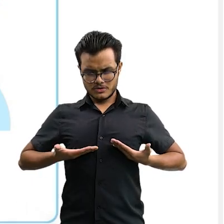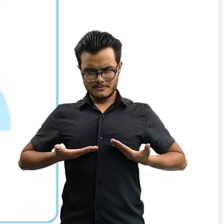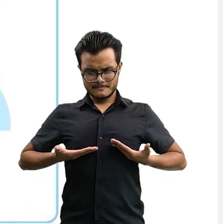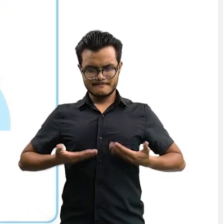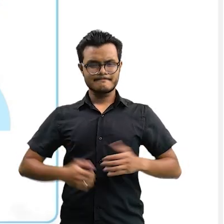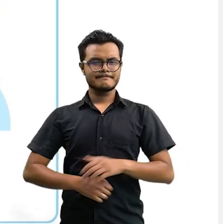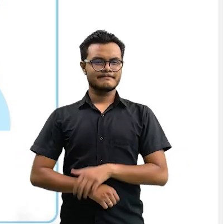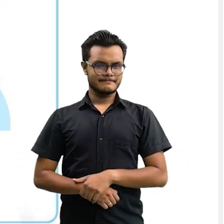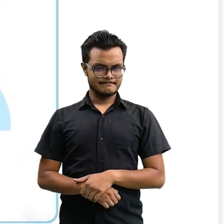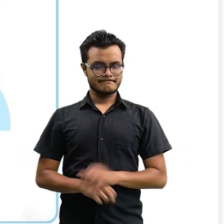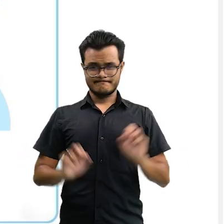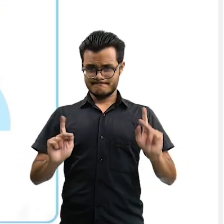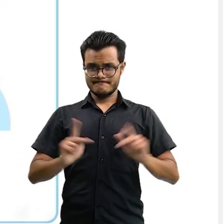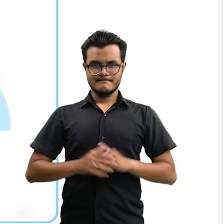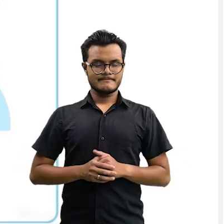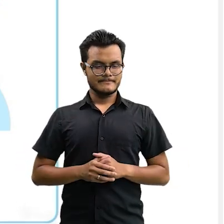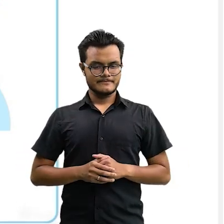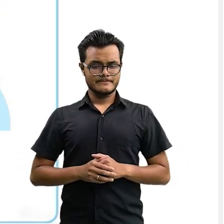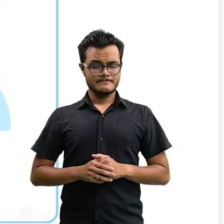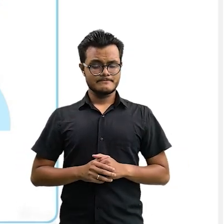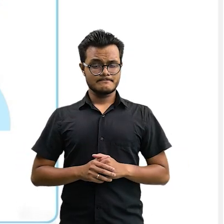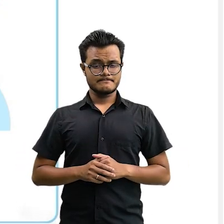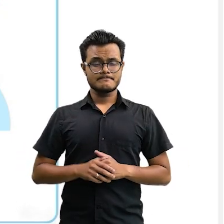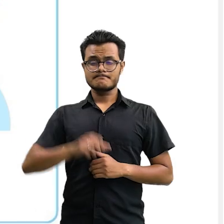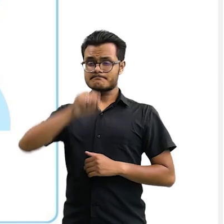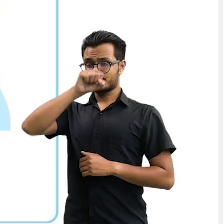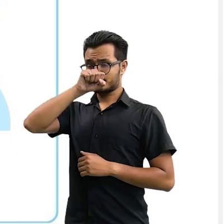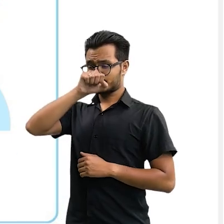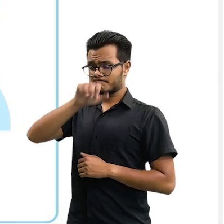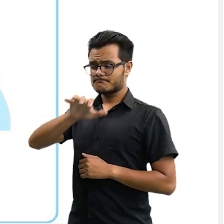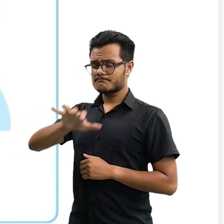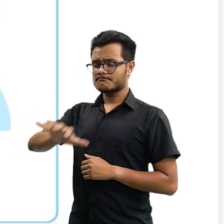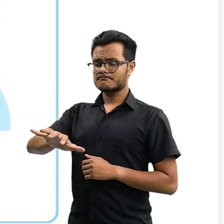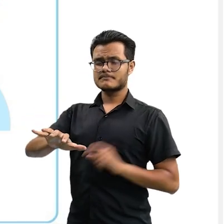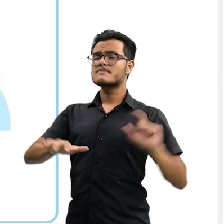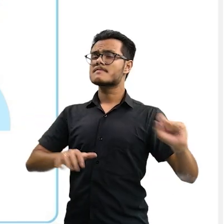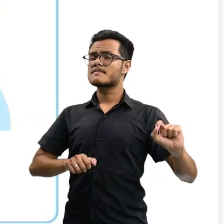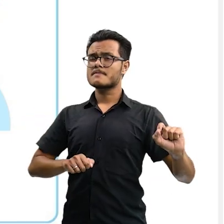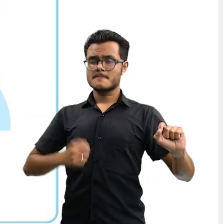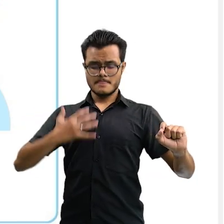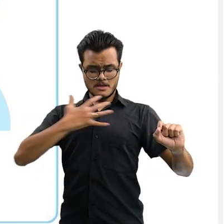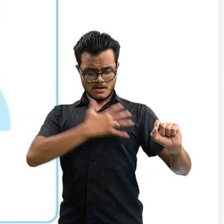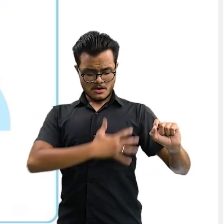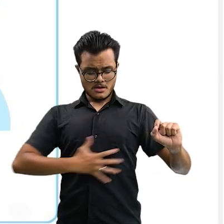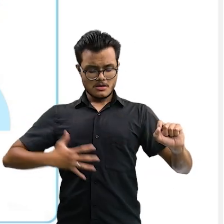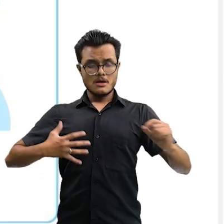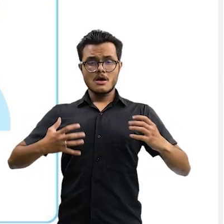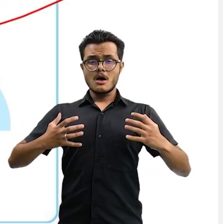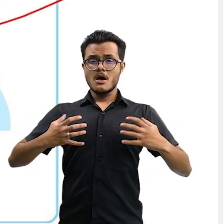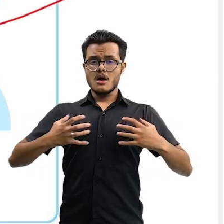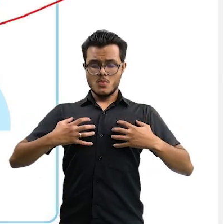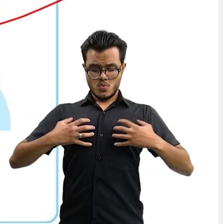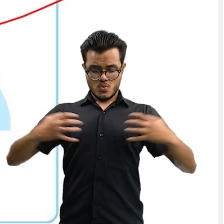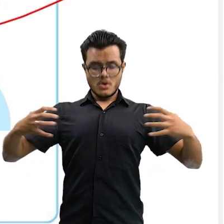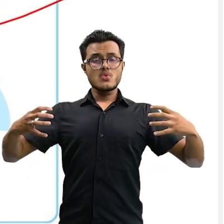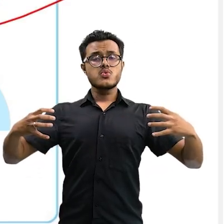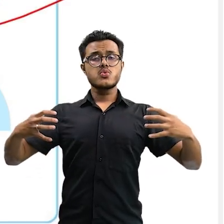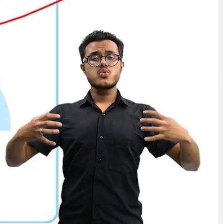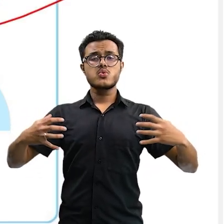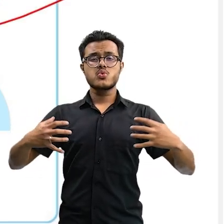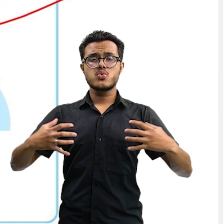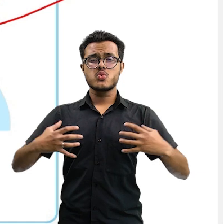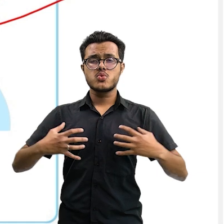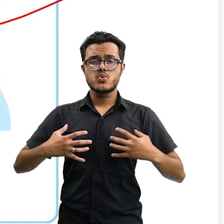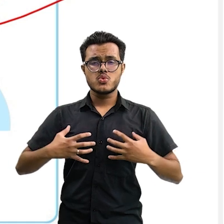sobe. Quando isso acontece, a área da minha caixa diminui.